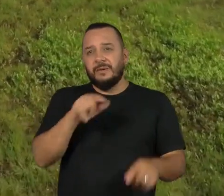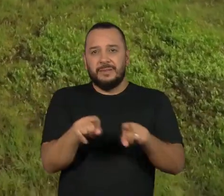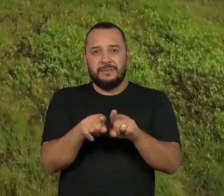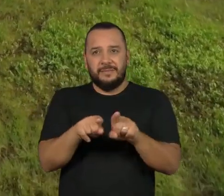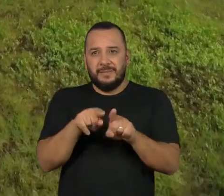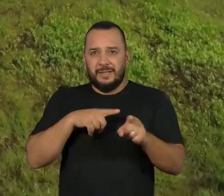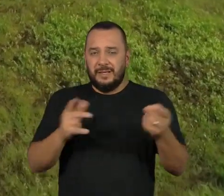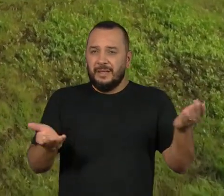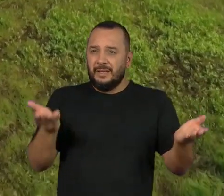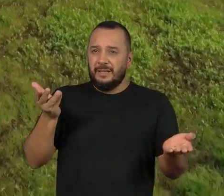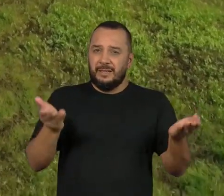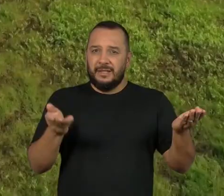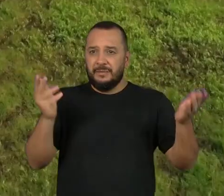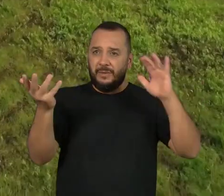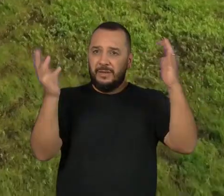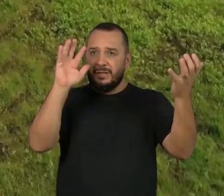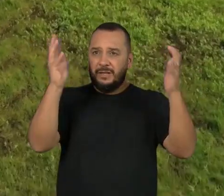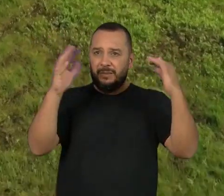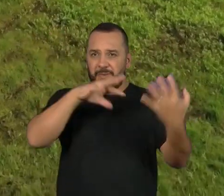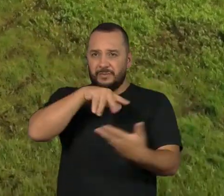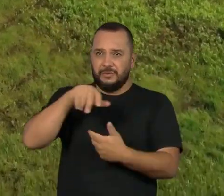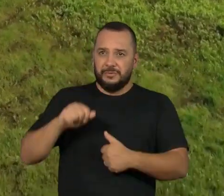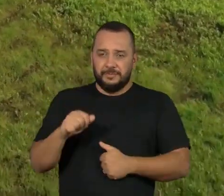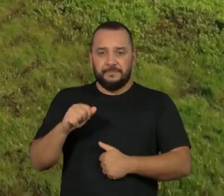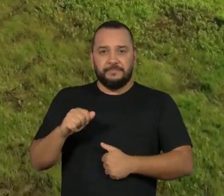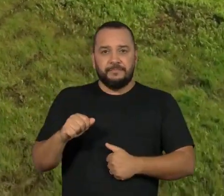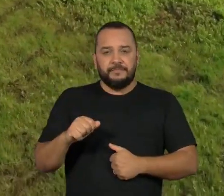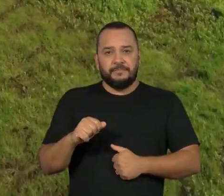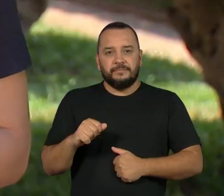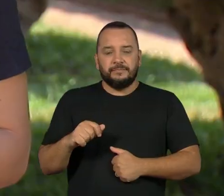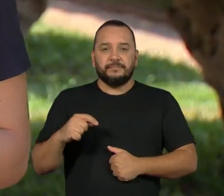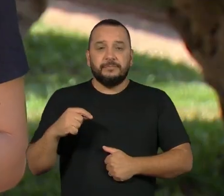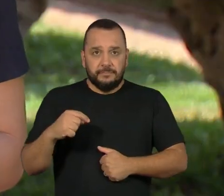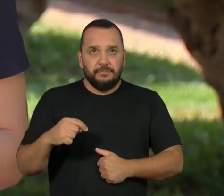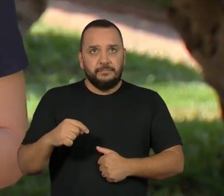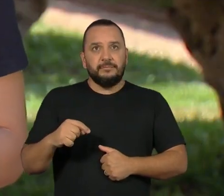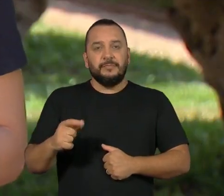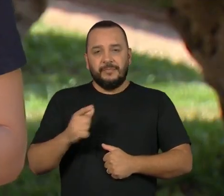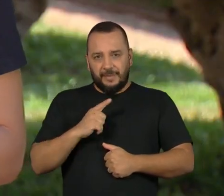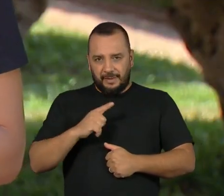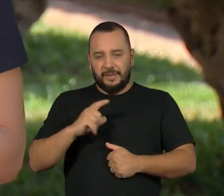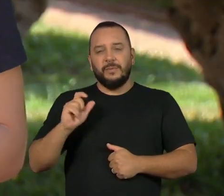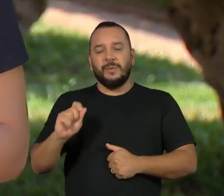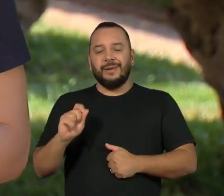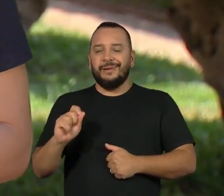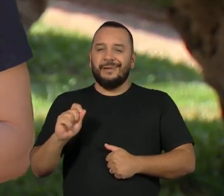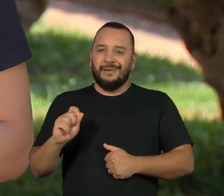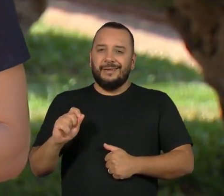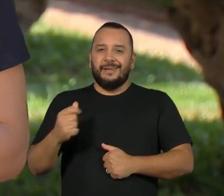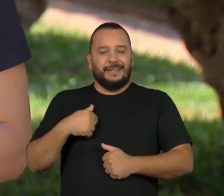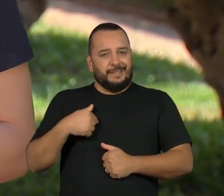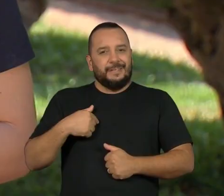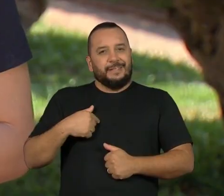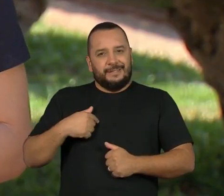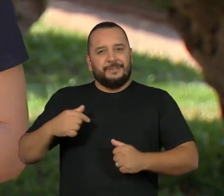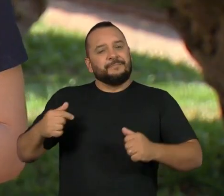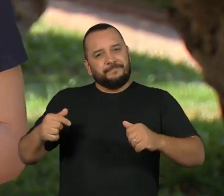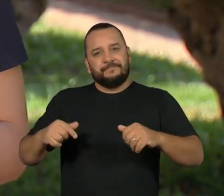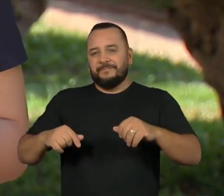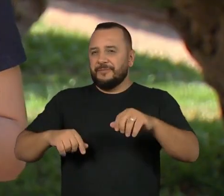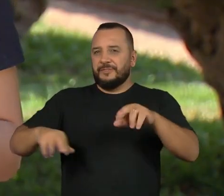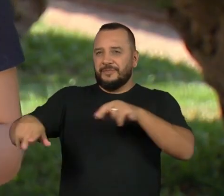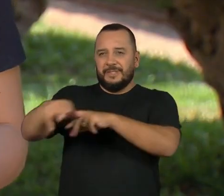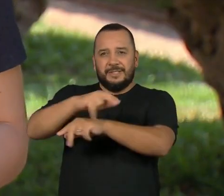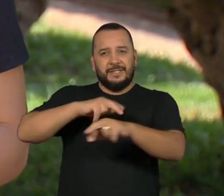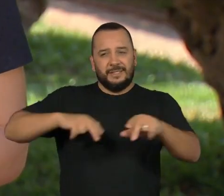equilíbrio do clima global. Manter biodiversidade é um grande aliado no combate às mudanças climáticas,